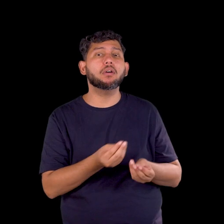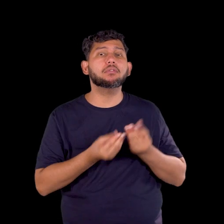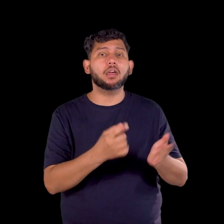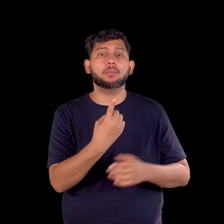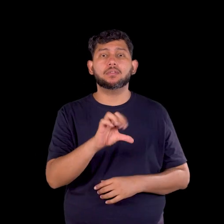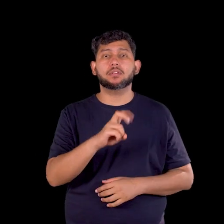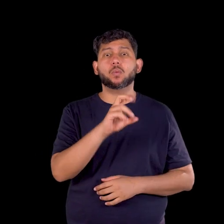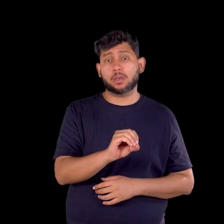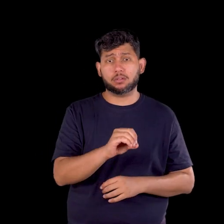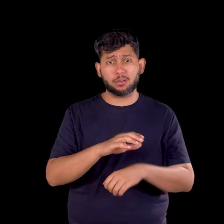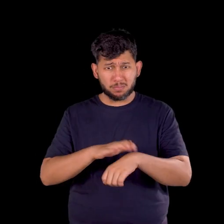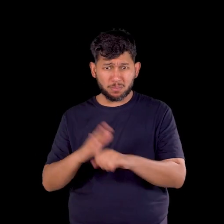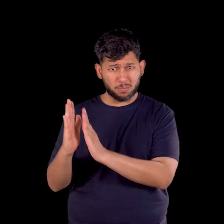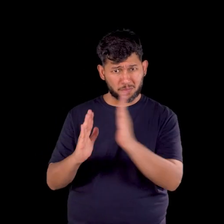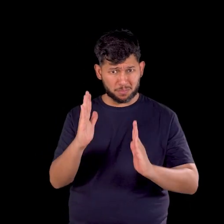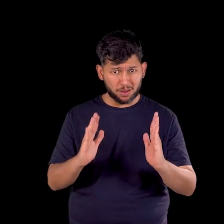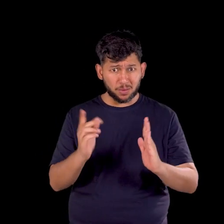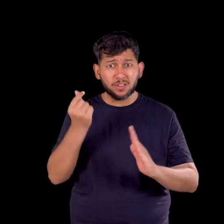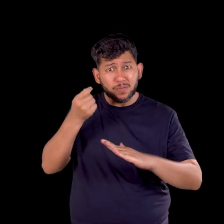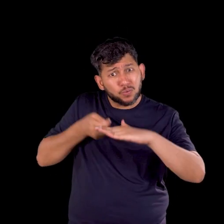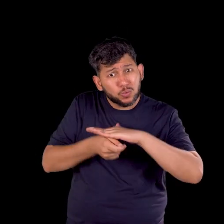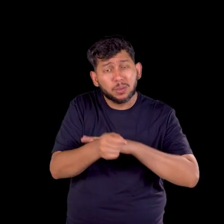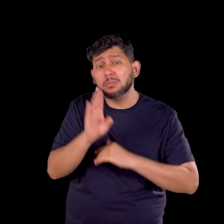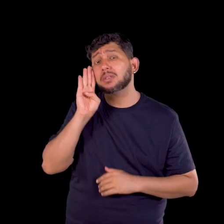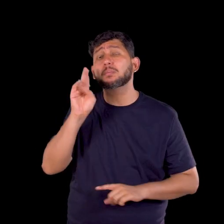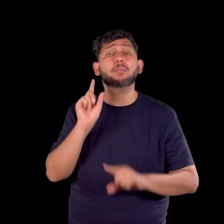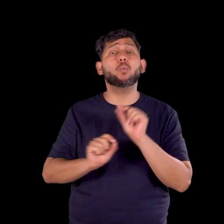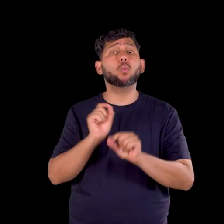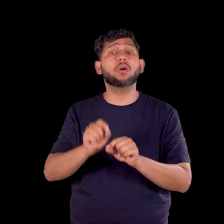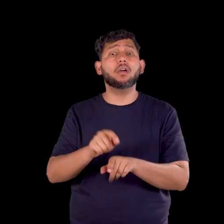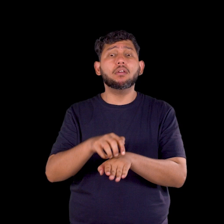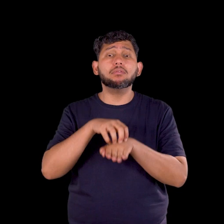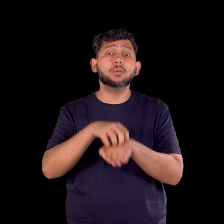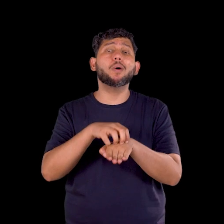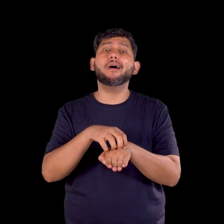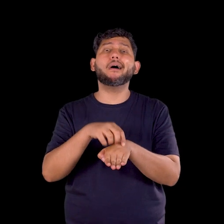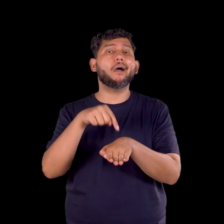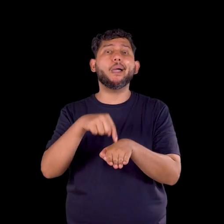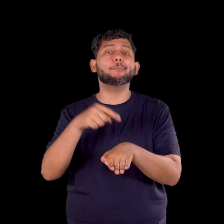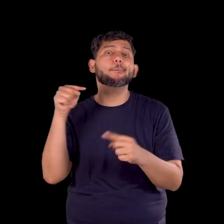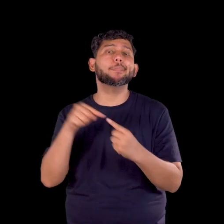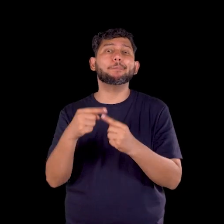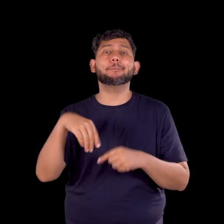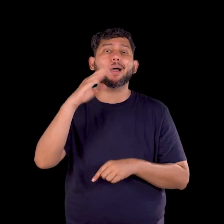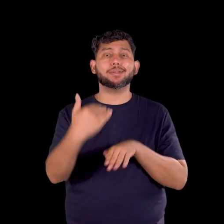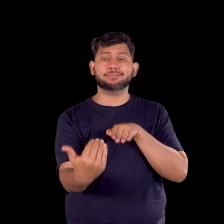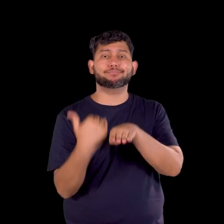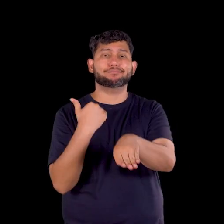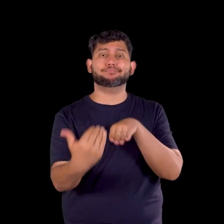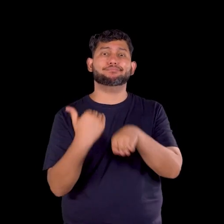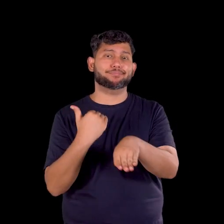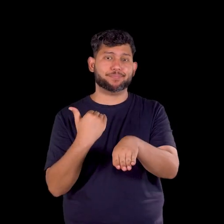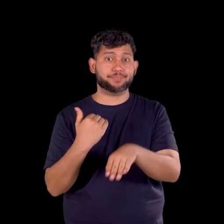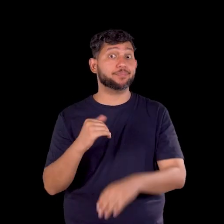uma época em que os investimentos tinham como prioridade o modo de transporte rodoviário. Durante o governo